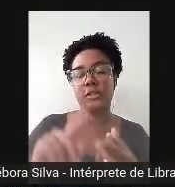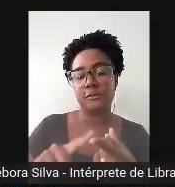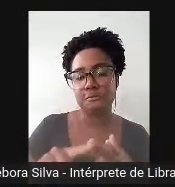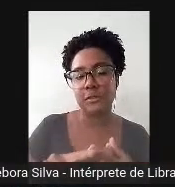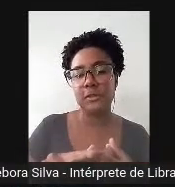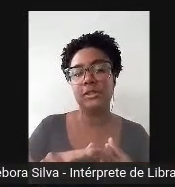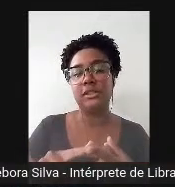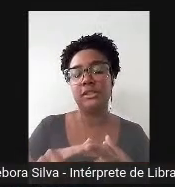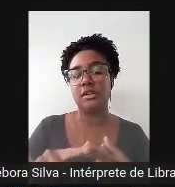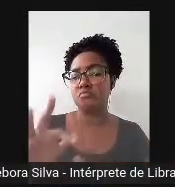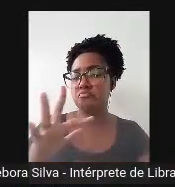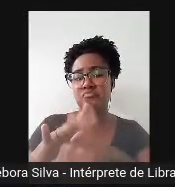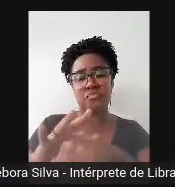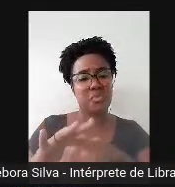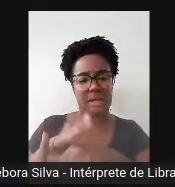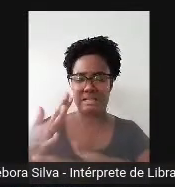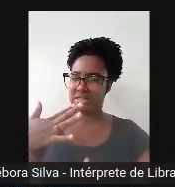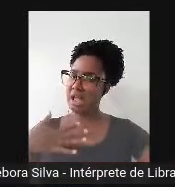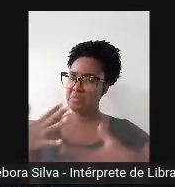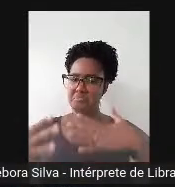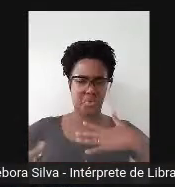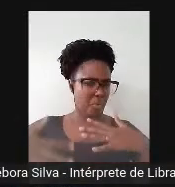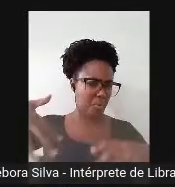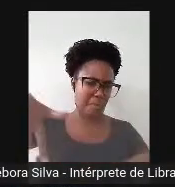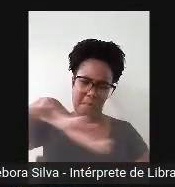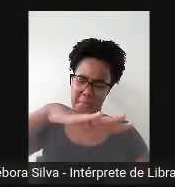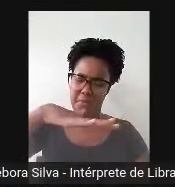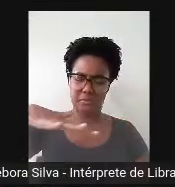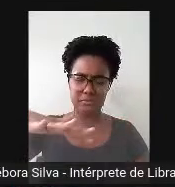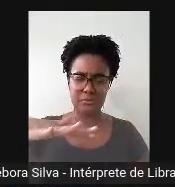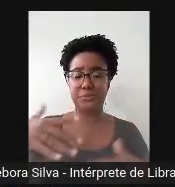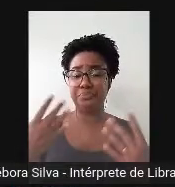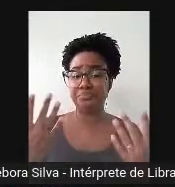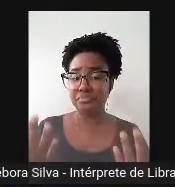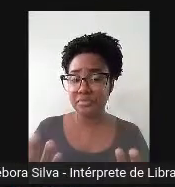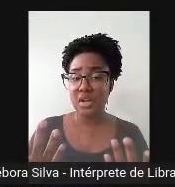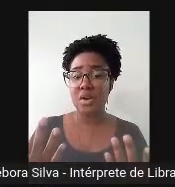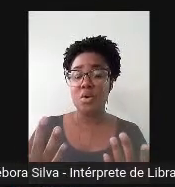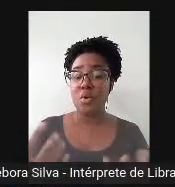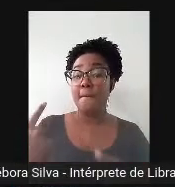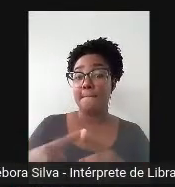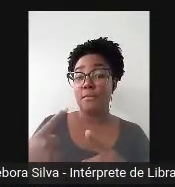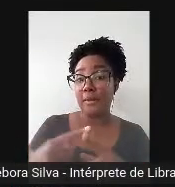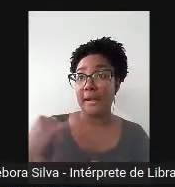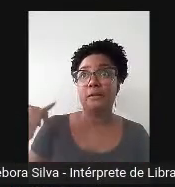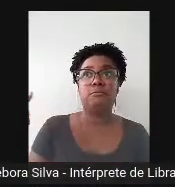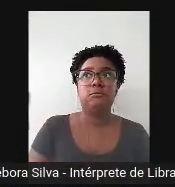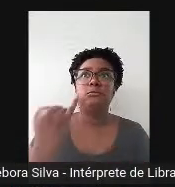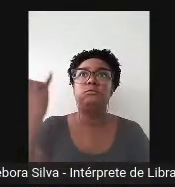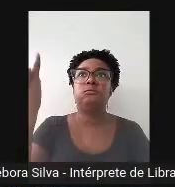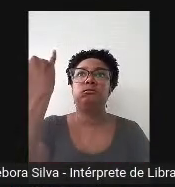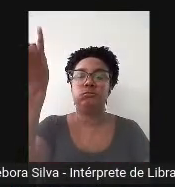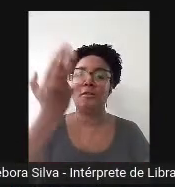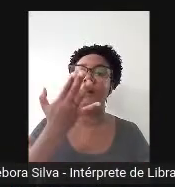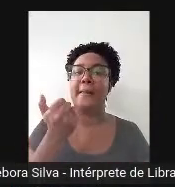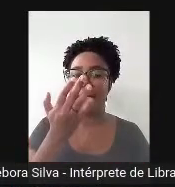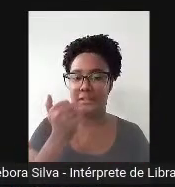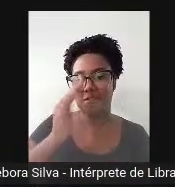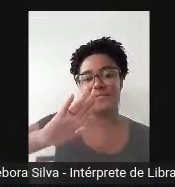doenças inflamatórias. Ou seja, nós estamos falando que a alimentação ela tem um impacto sobre a vida das